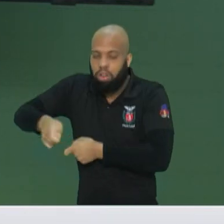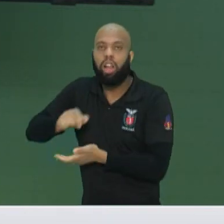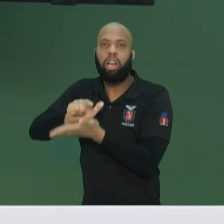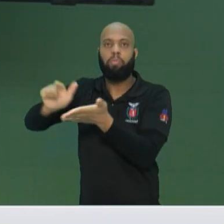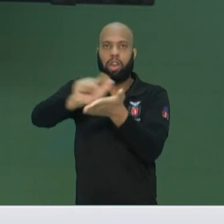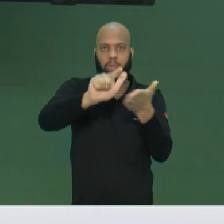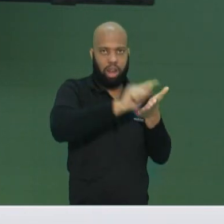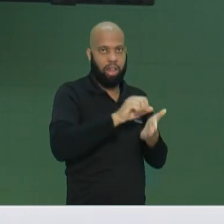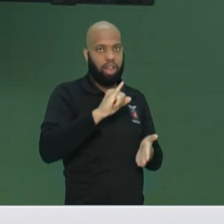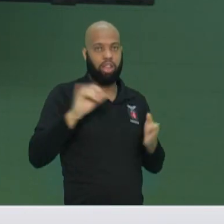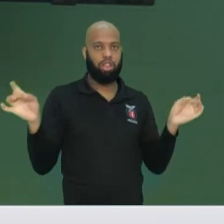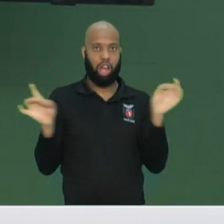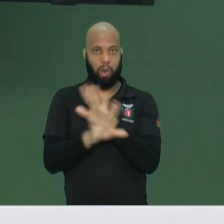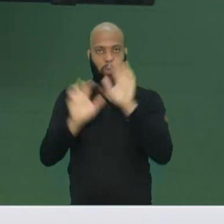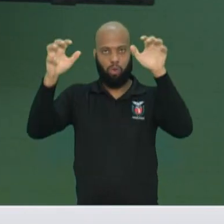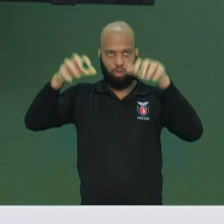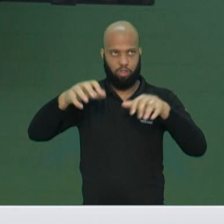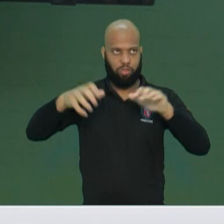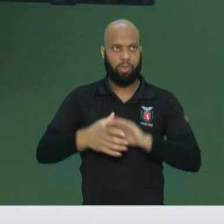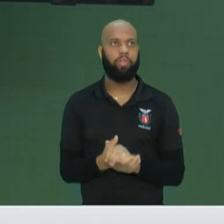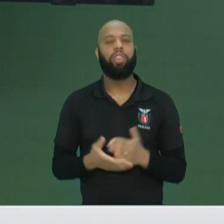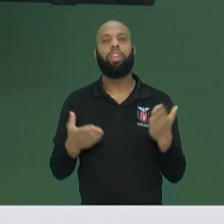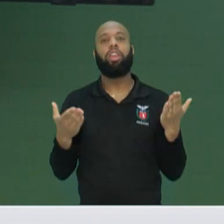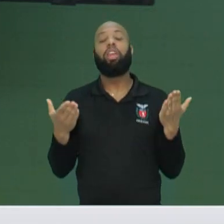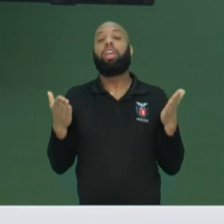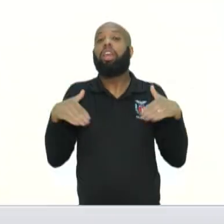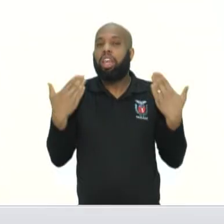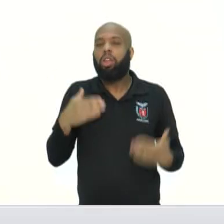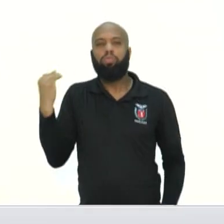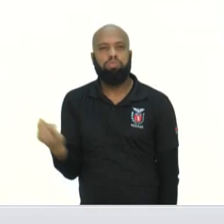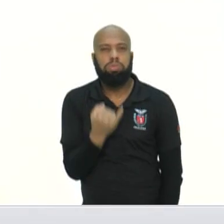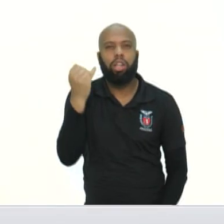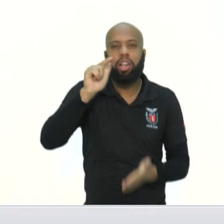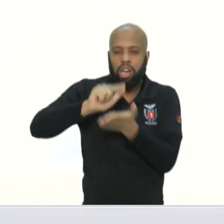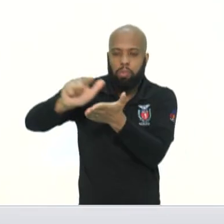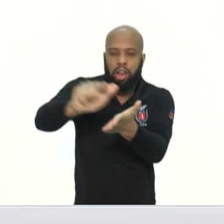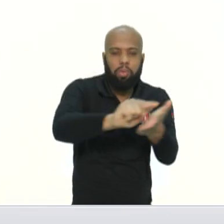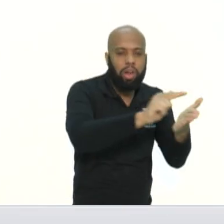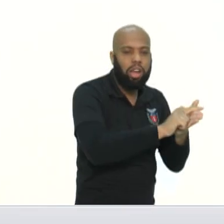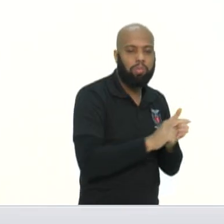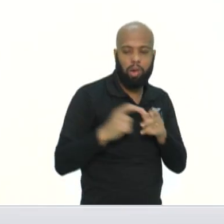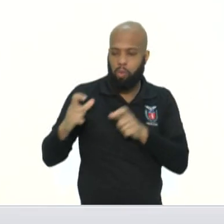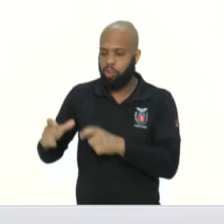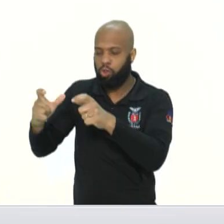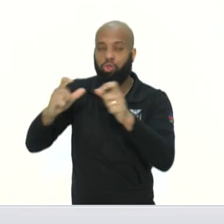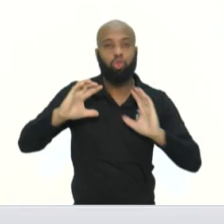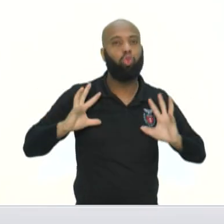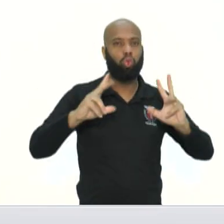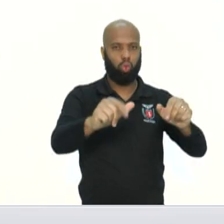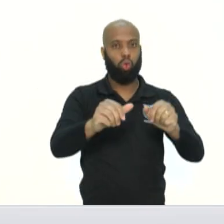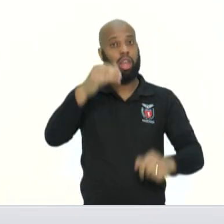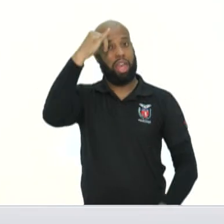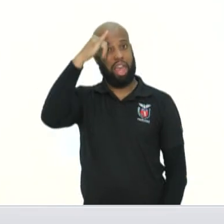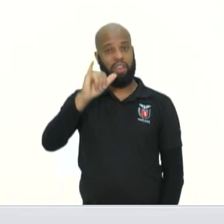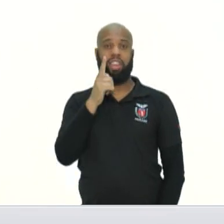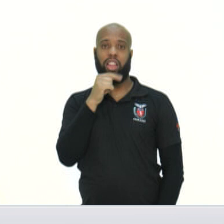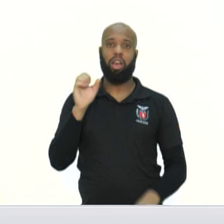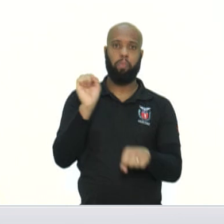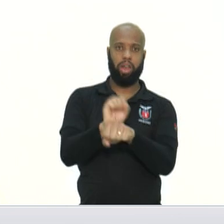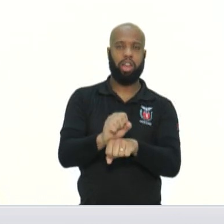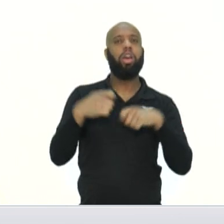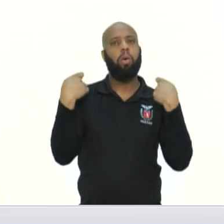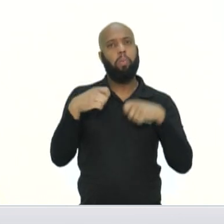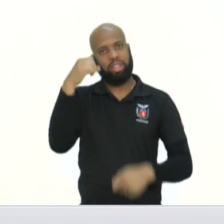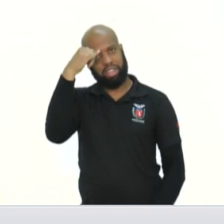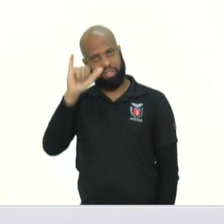muita chuva, ok? Então, gente, é muito importante manter a higiene dos locais e evitar a água parada. Precisamos